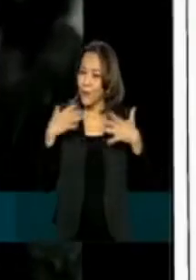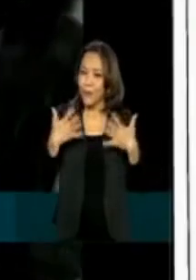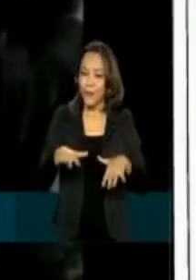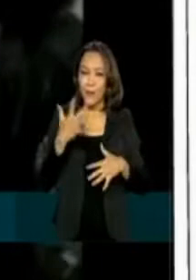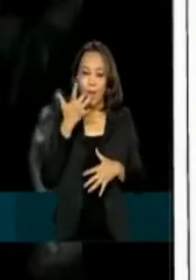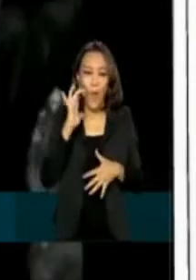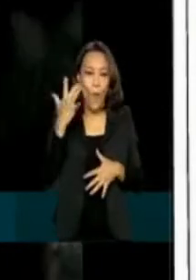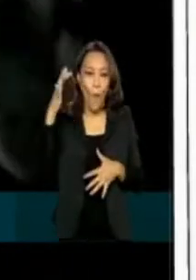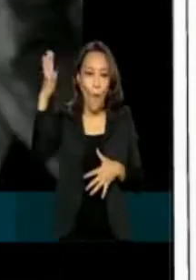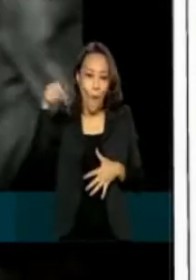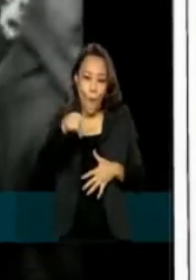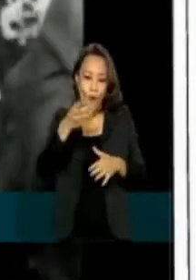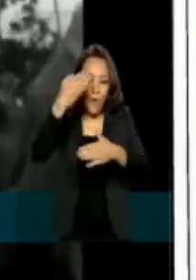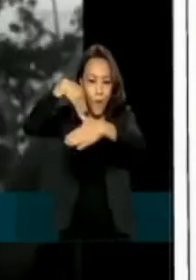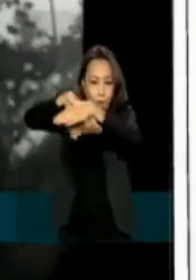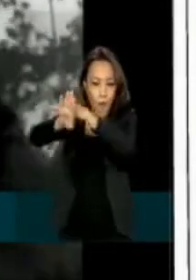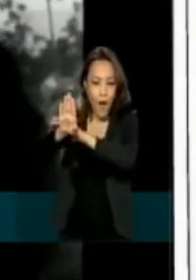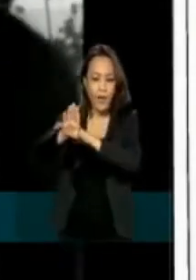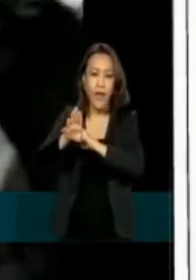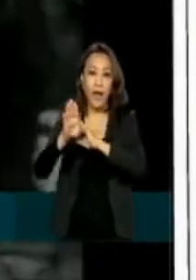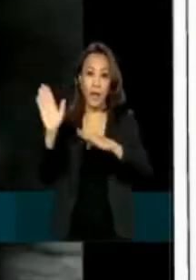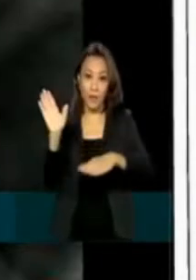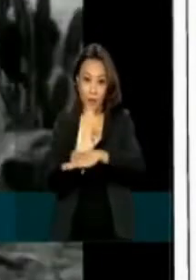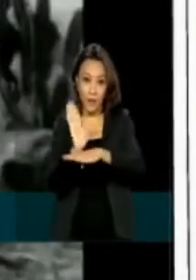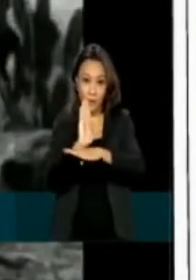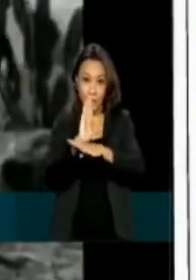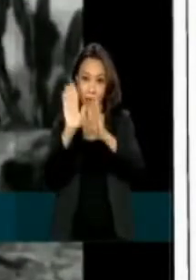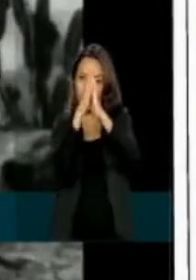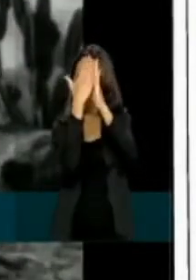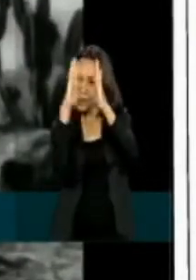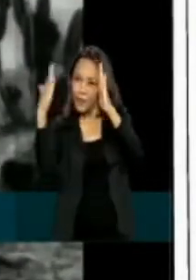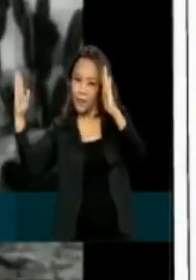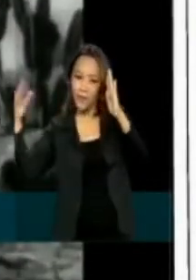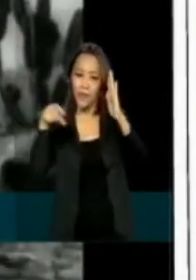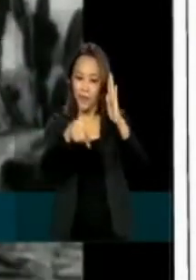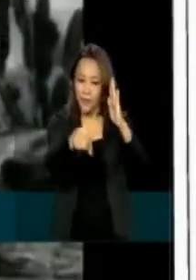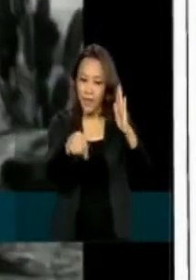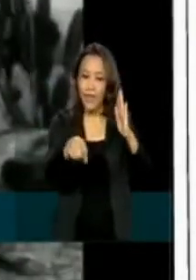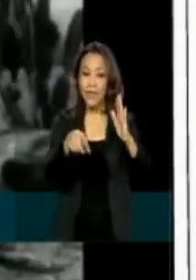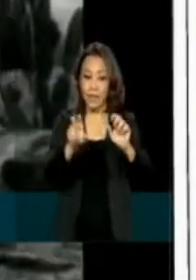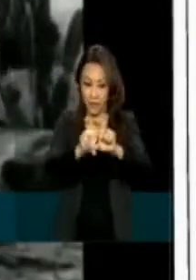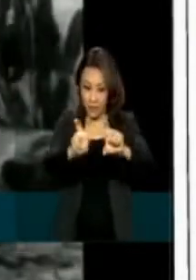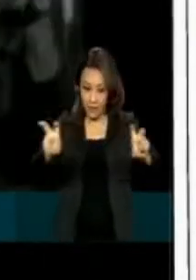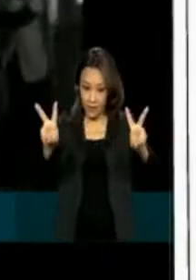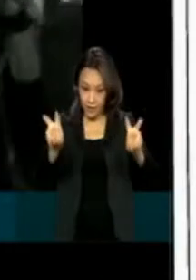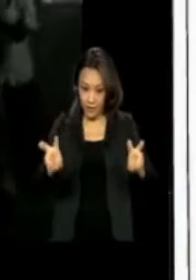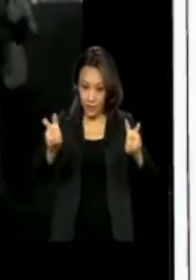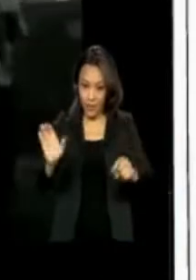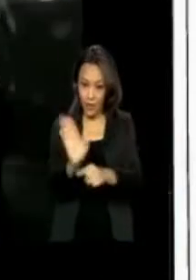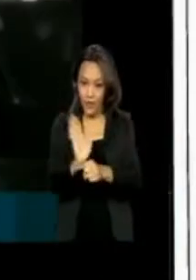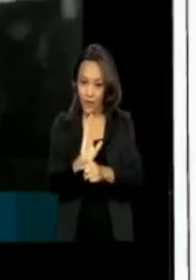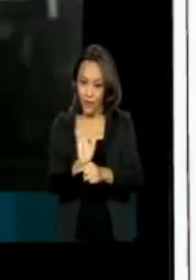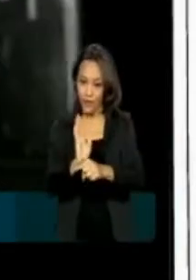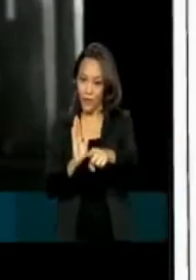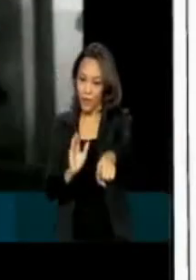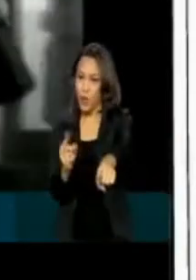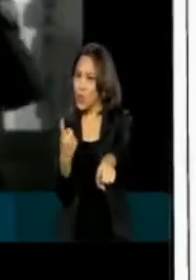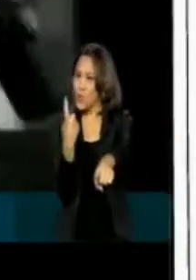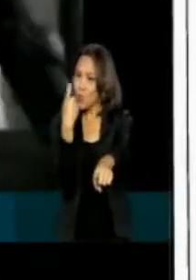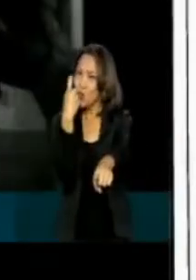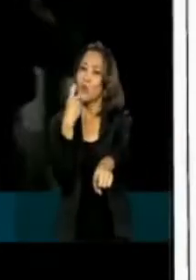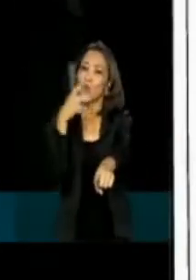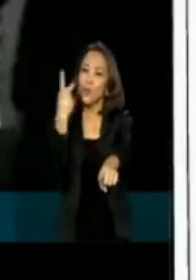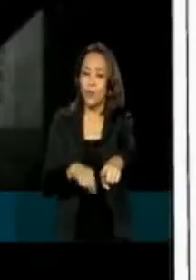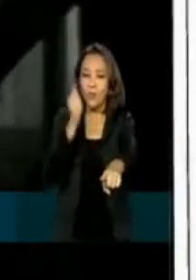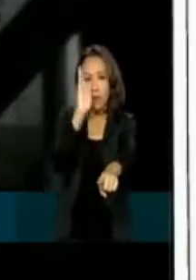Muito bem, no nosso quadro de cultura do Tele Brasil Notícias, vamos falar um pouquinho da Cinemateca Brasileira. Você conhece ela?